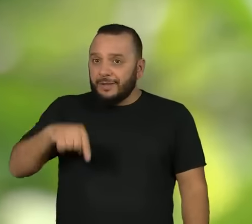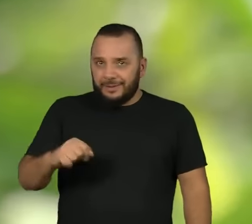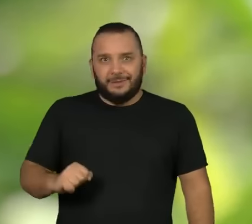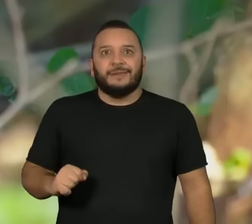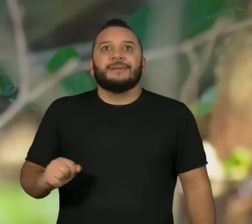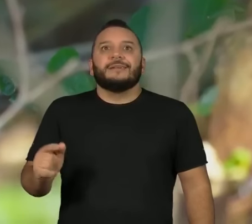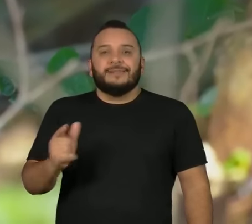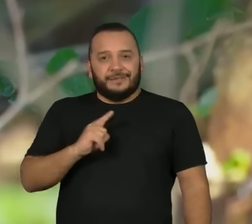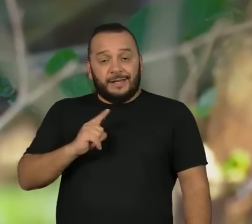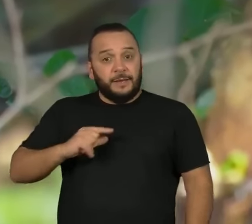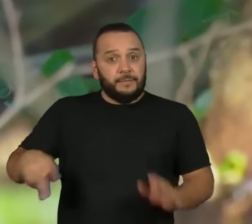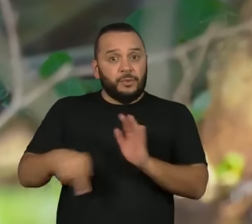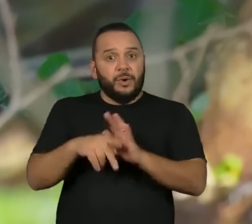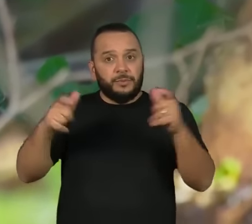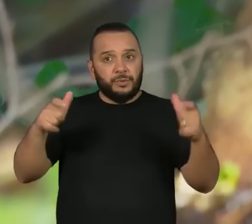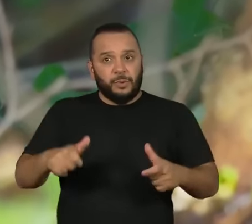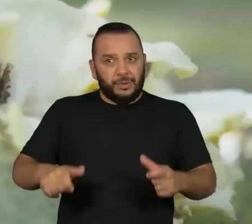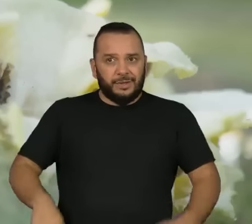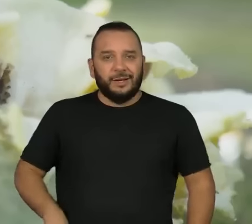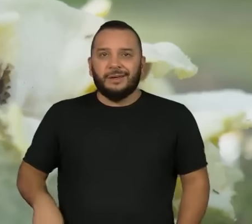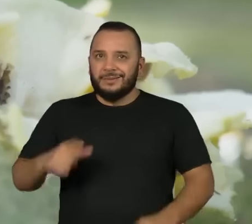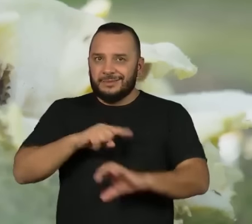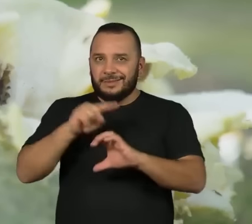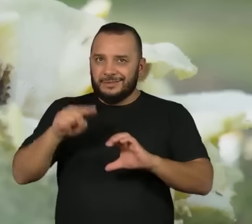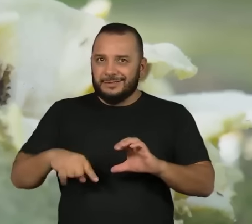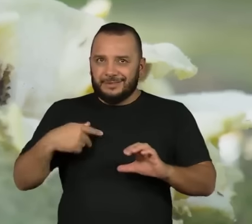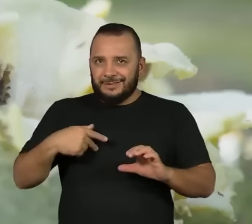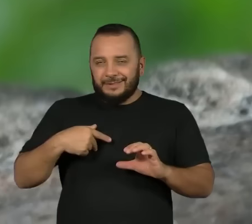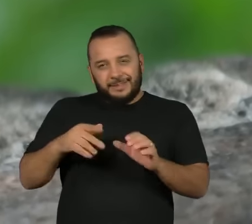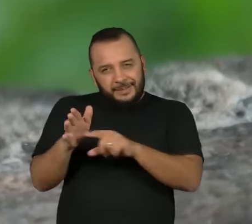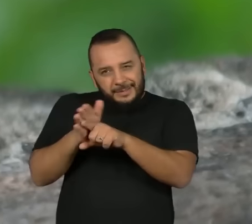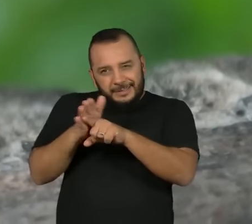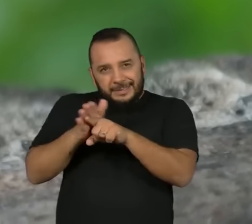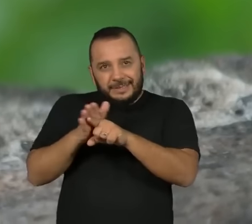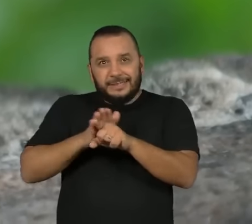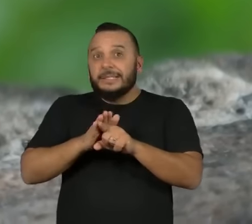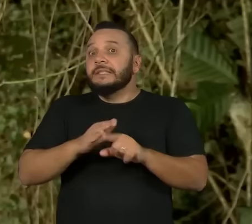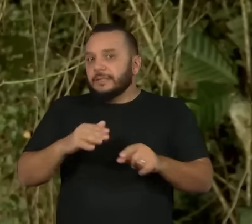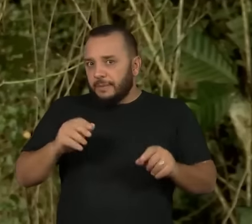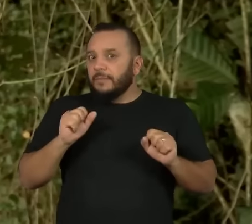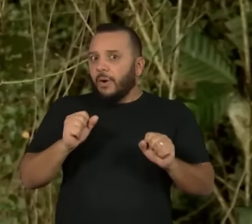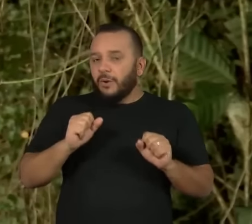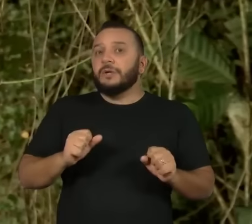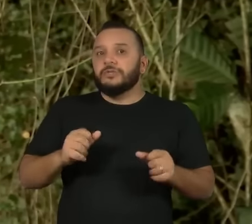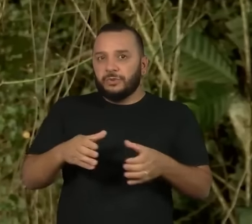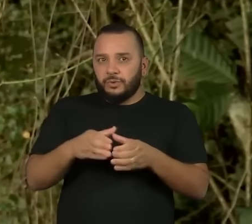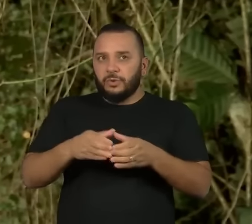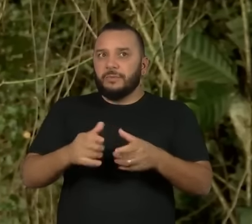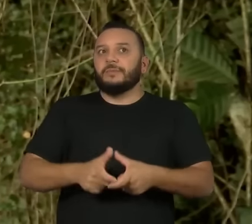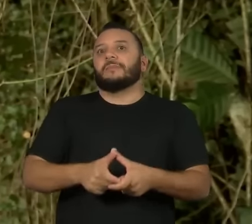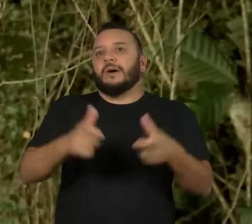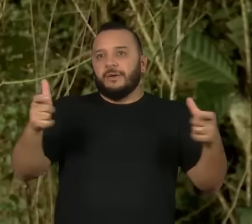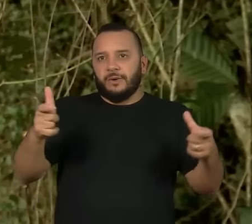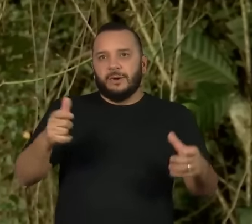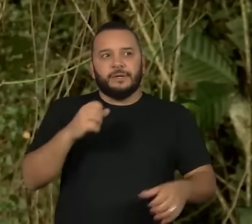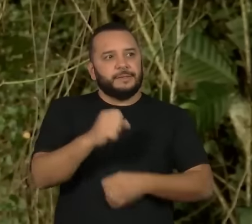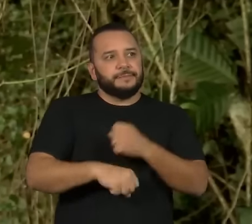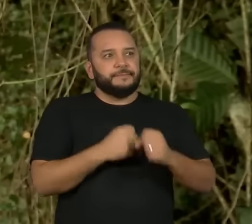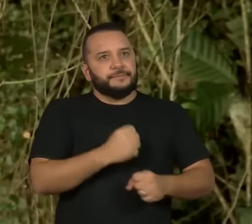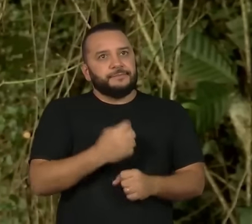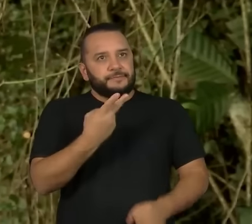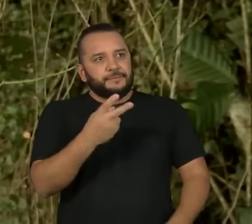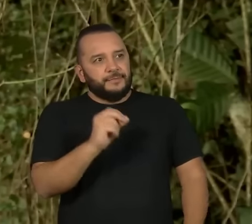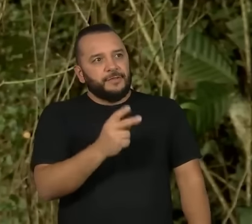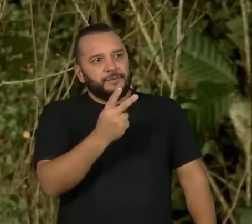são as endêmicas. Cientistas calculam que o número pode ser bem maior. Em 2023, nós